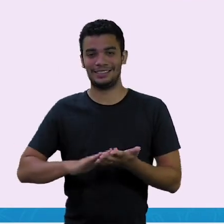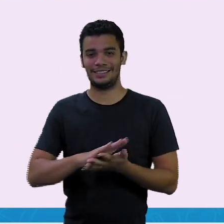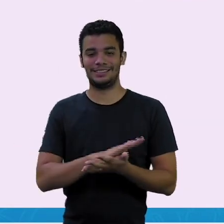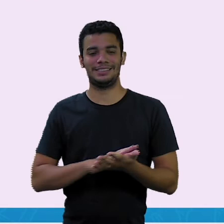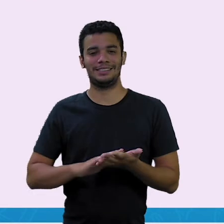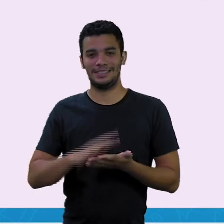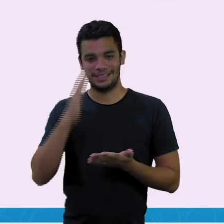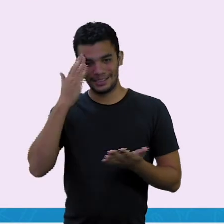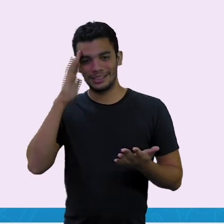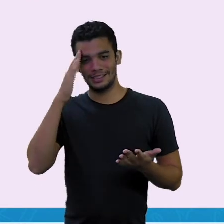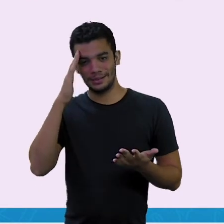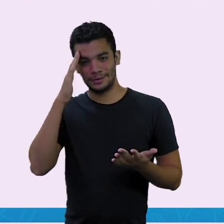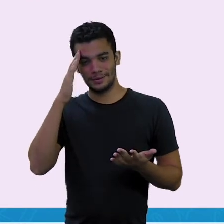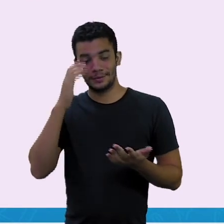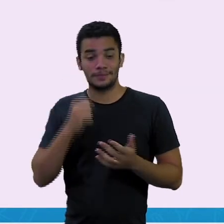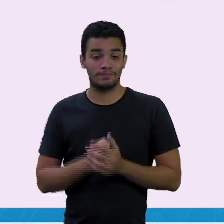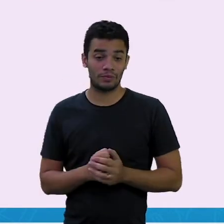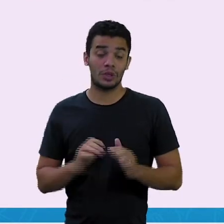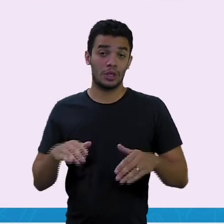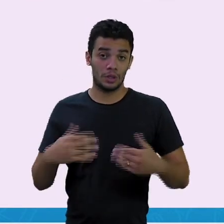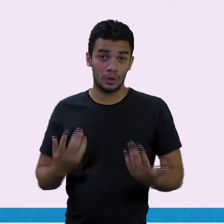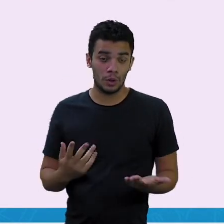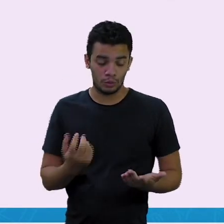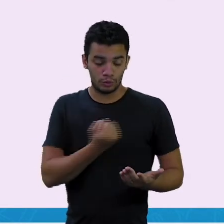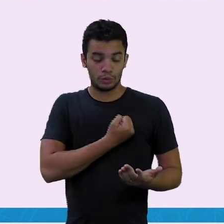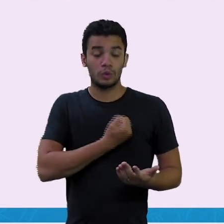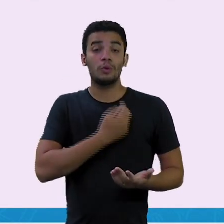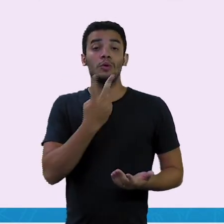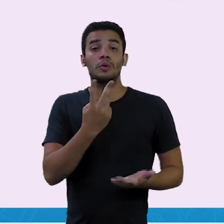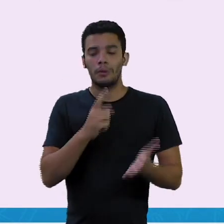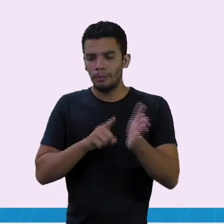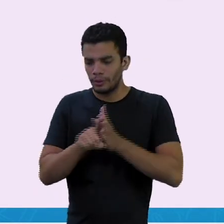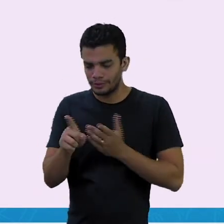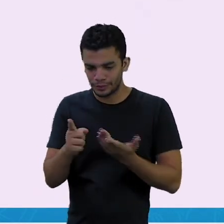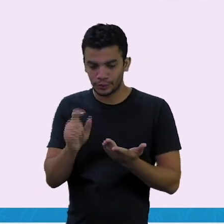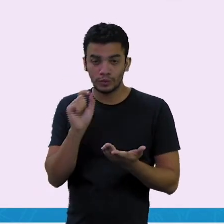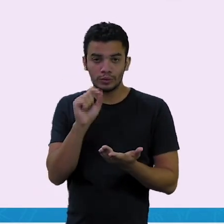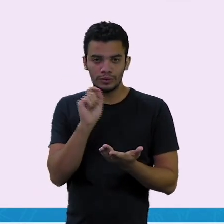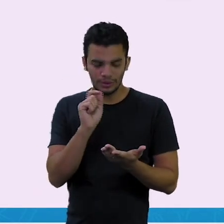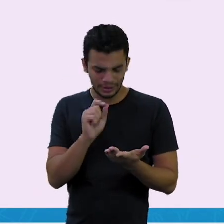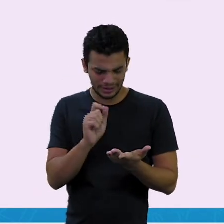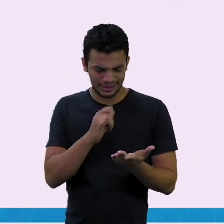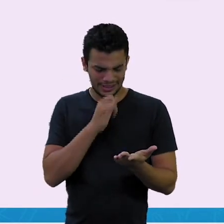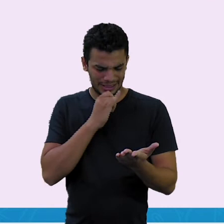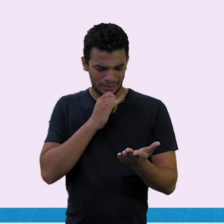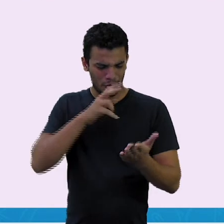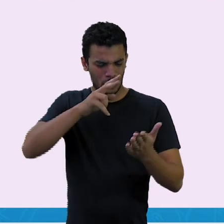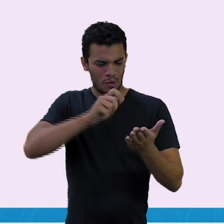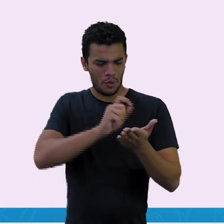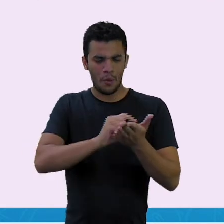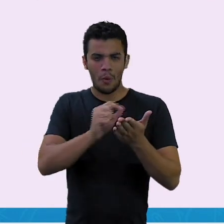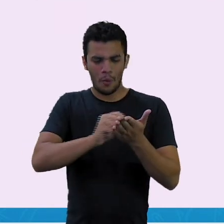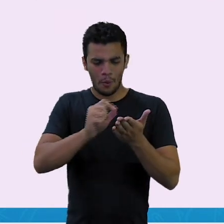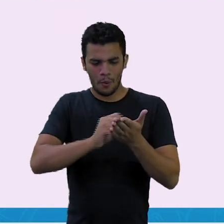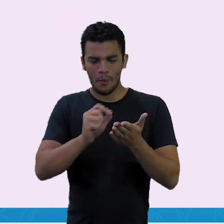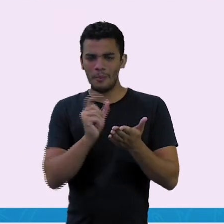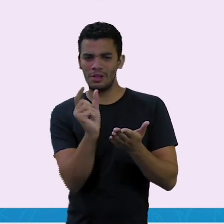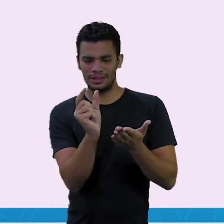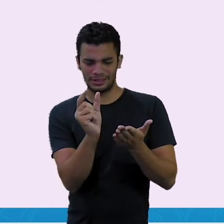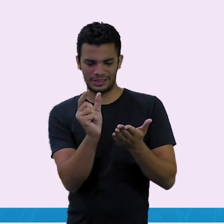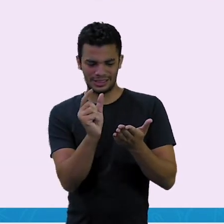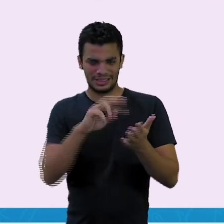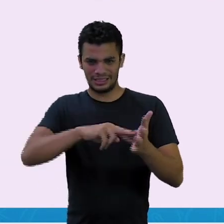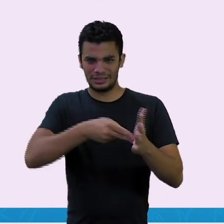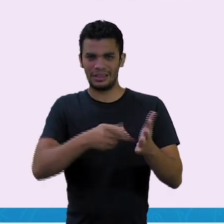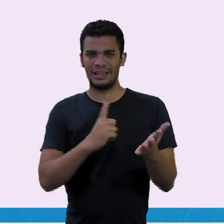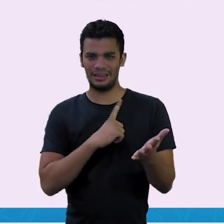dizer. Então, a 2 nos perguntou: esse bilhete faz algum sentido? E a resposta é não faz sentido